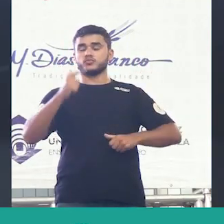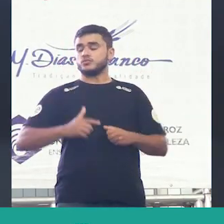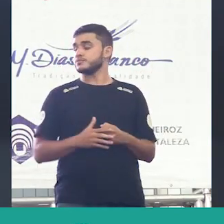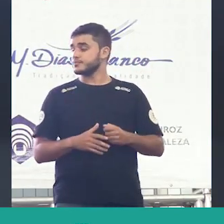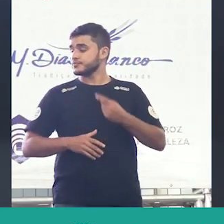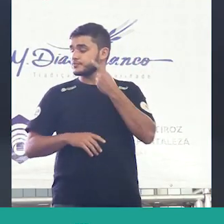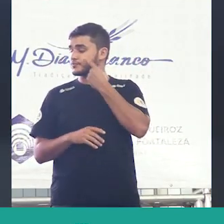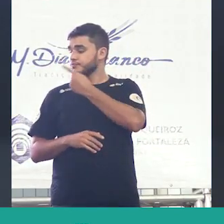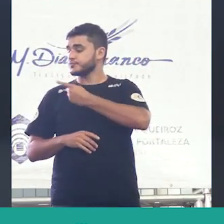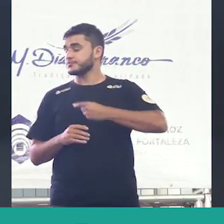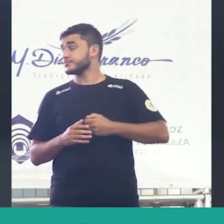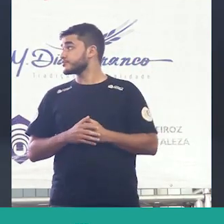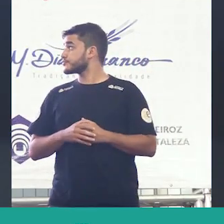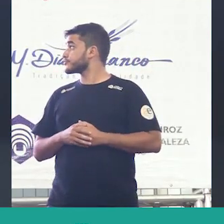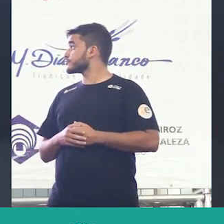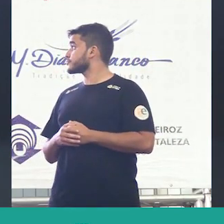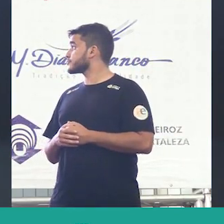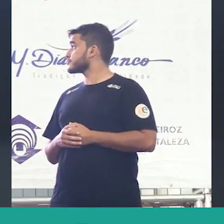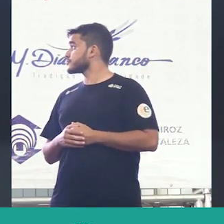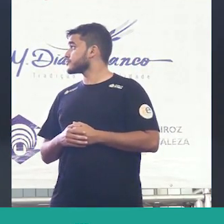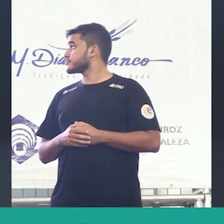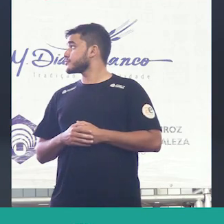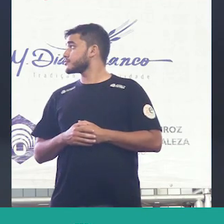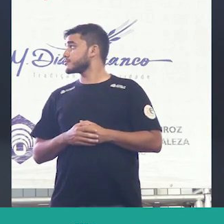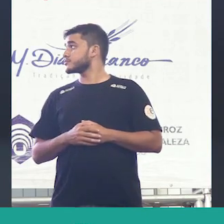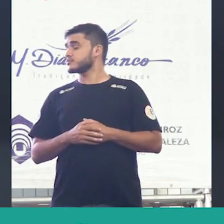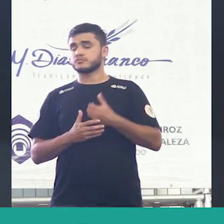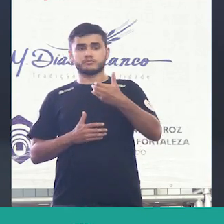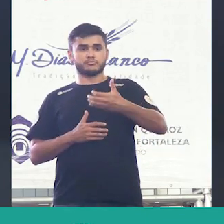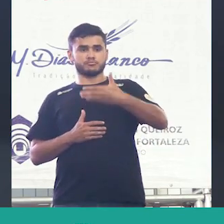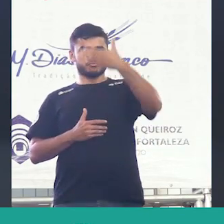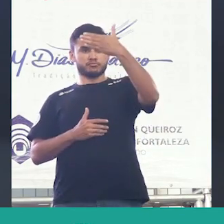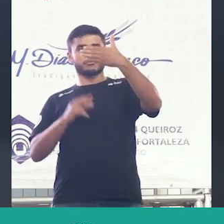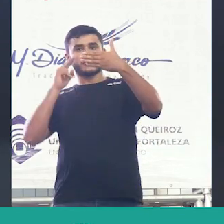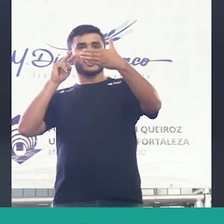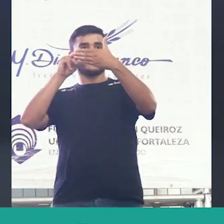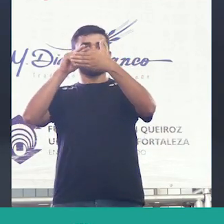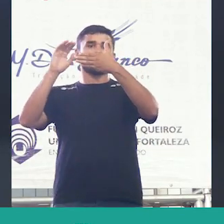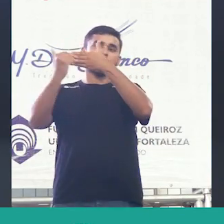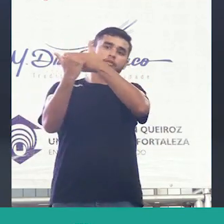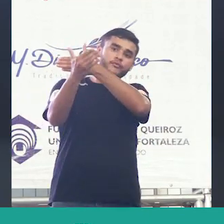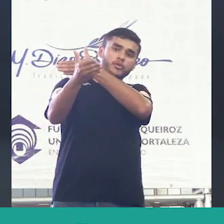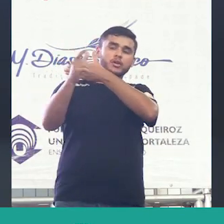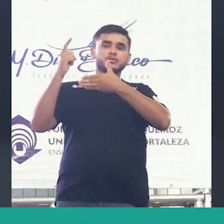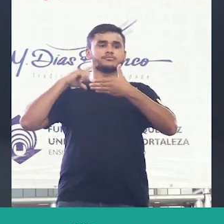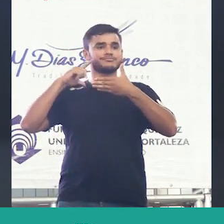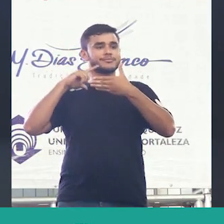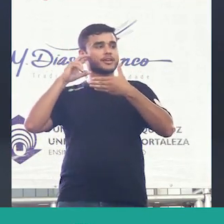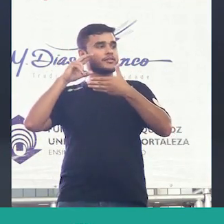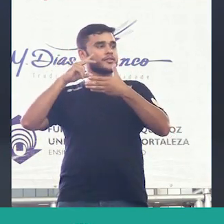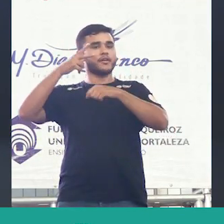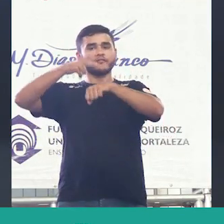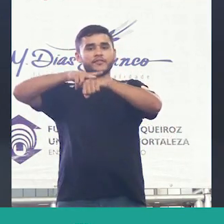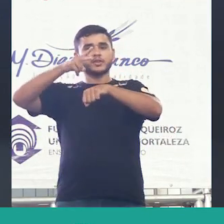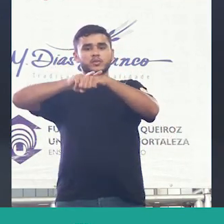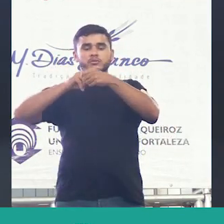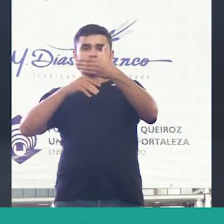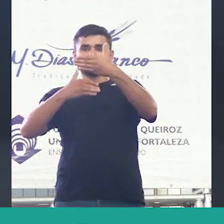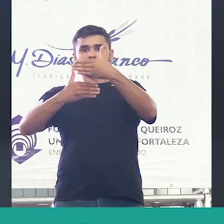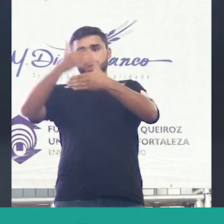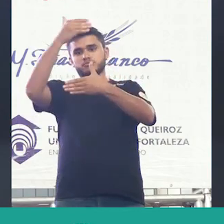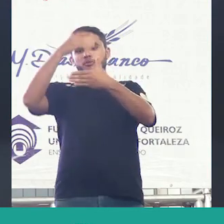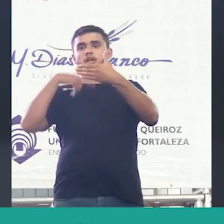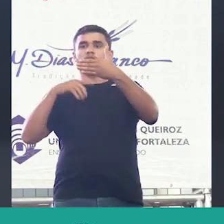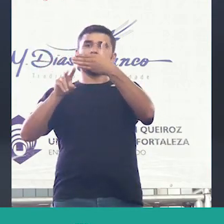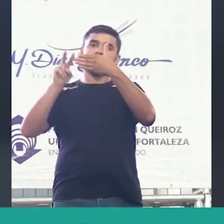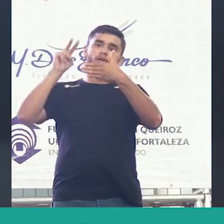olham para esse desenho que está aí, vocês estão vendo umas plantas? Estão vendo umas plantas? Entre